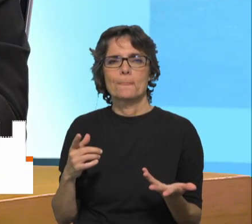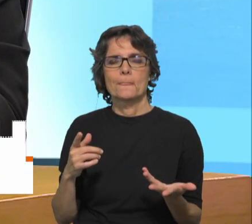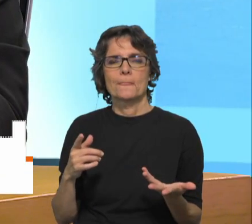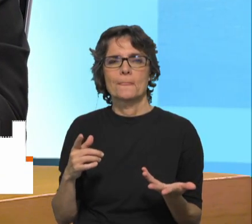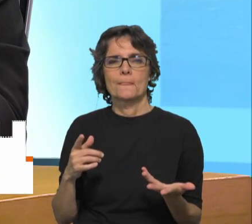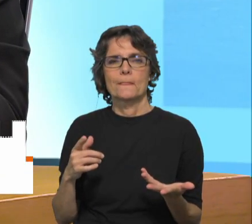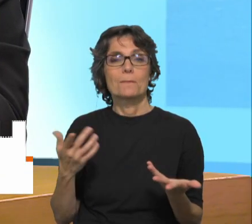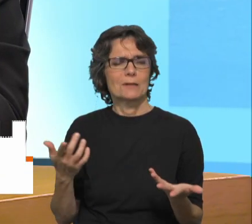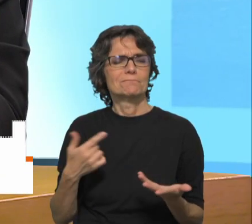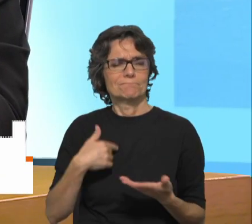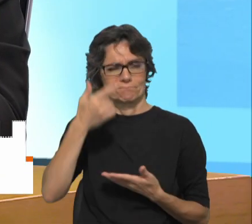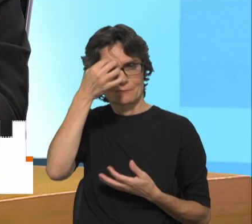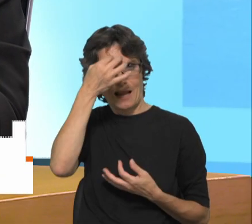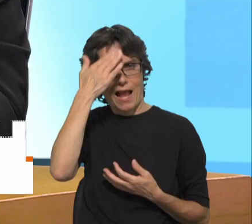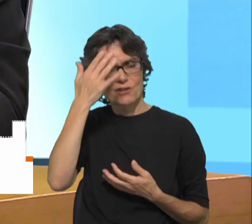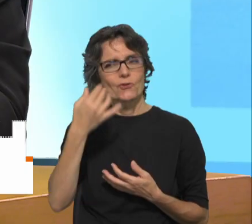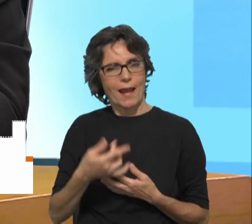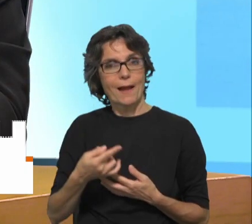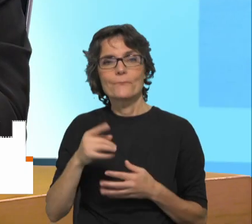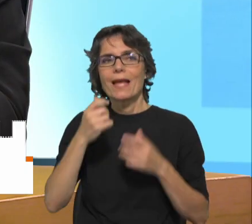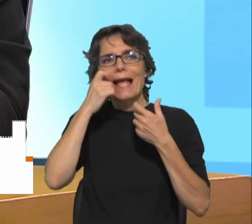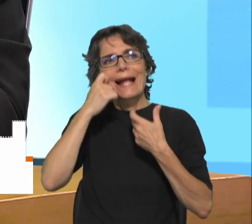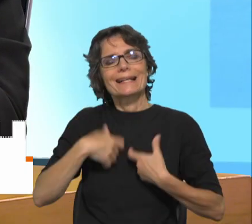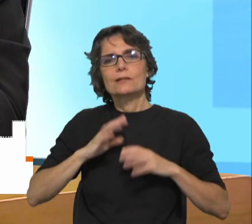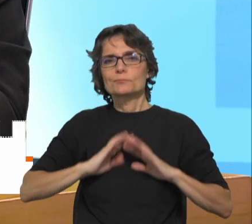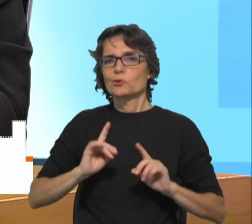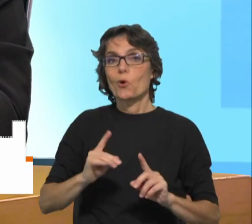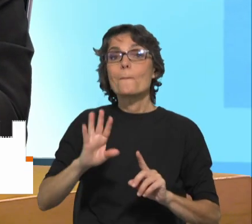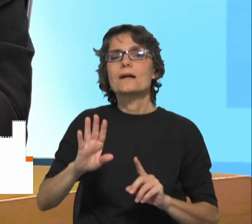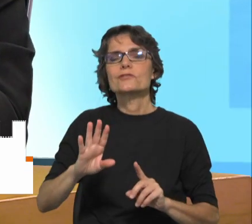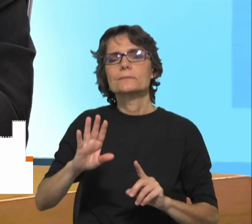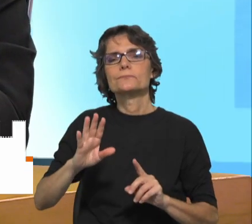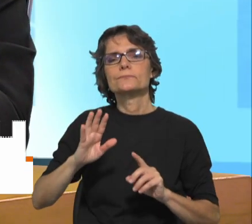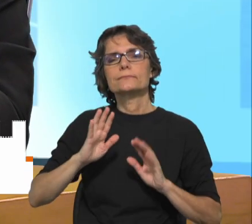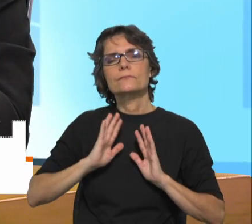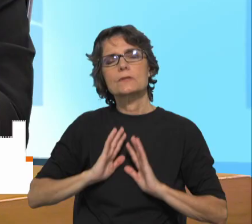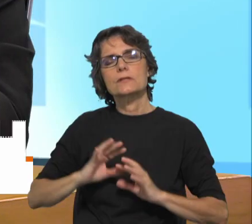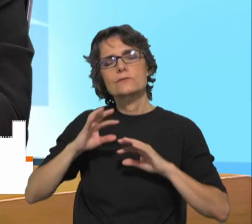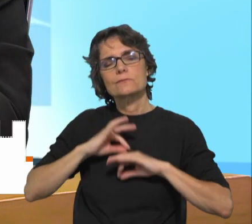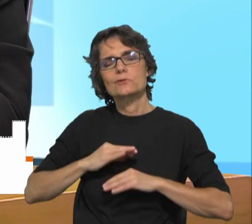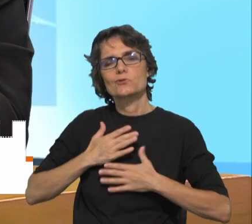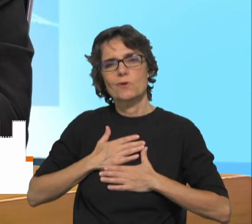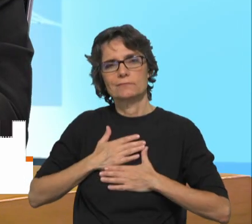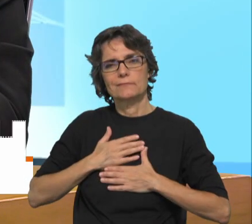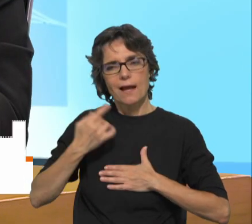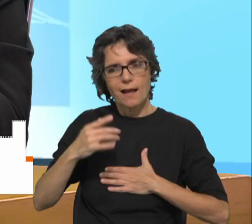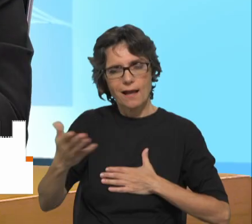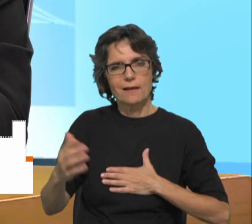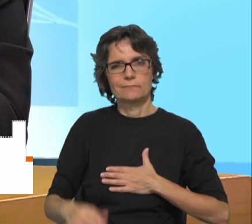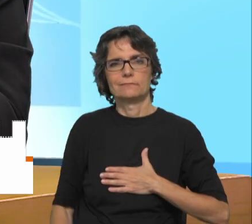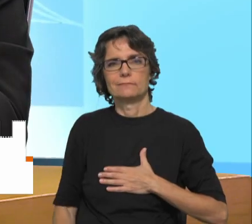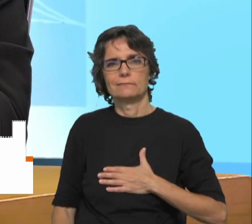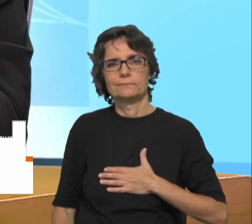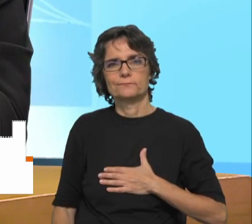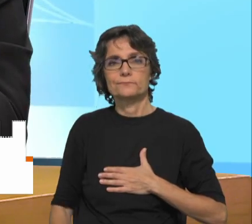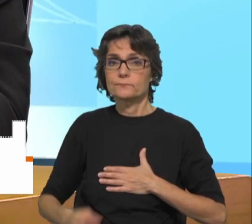eu creio que há, não um descanso físico, mas um descanso espiritual. Tantas